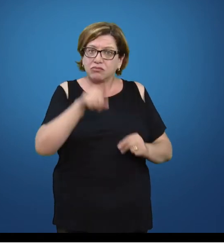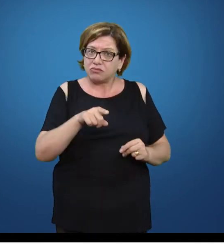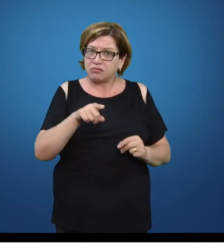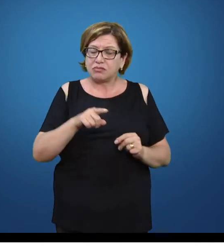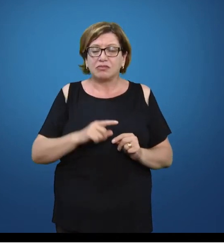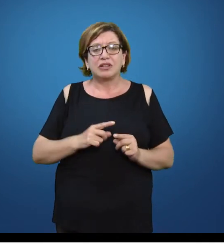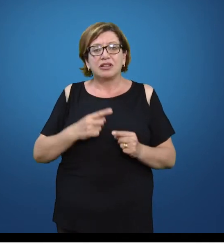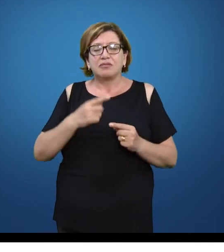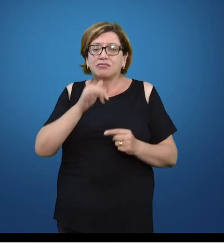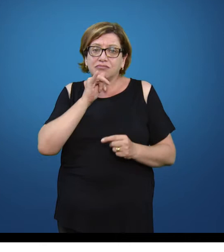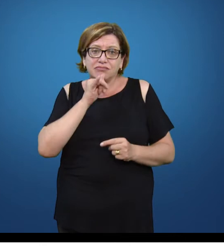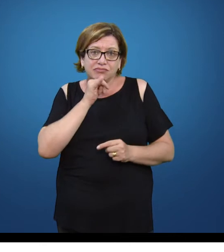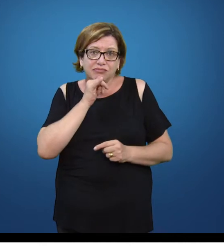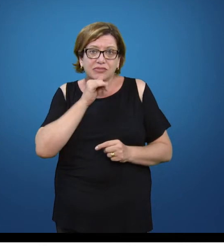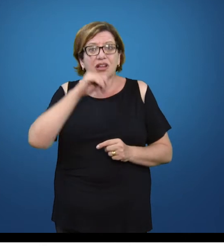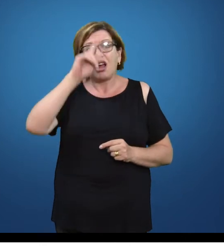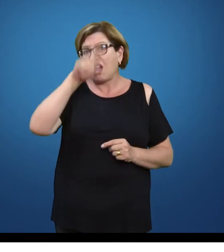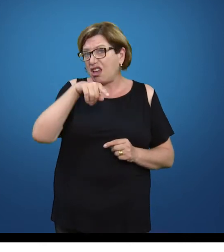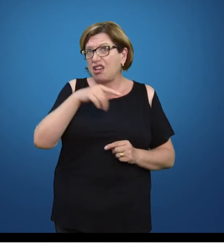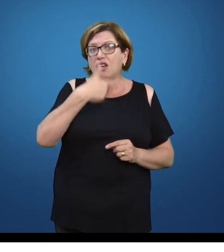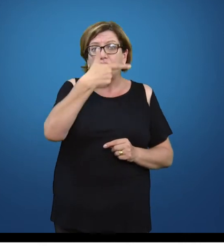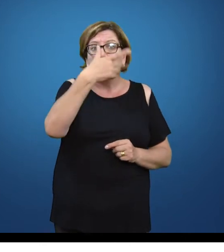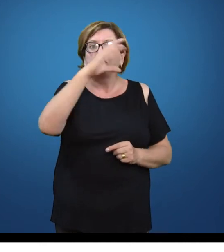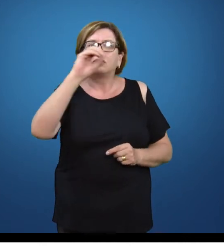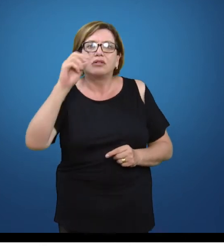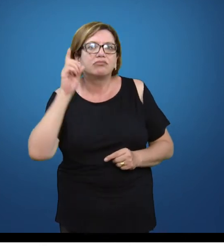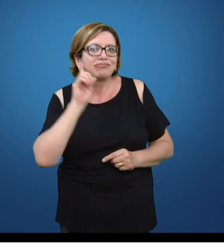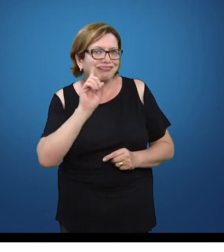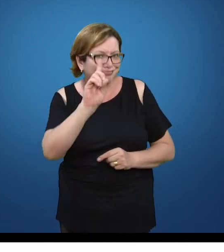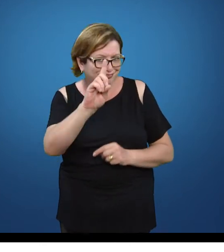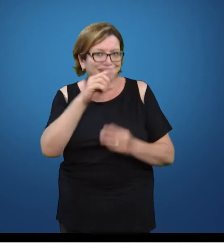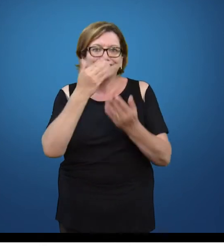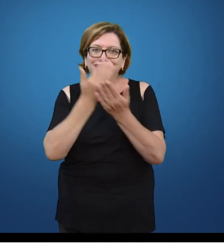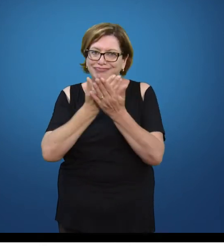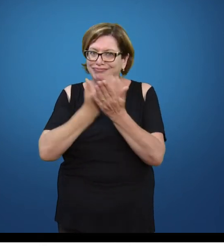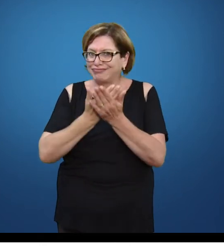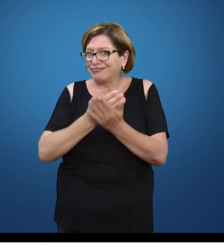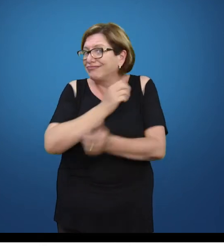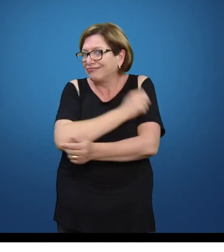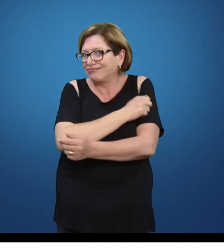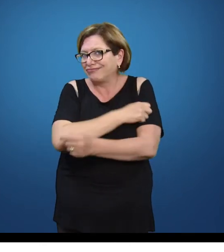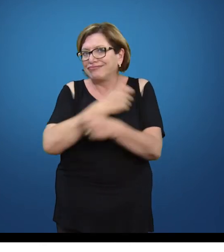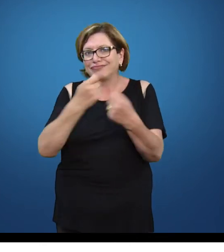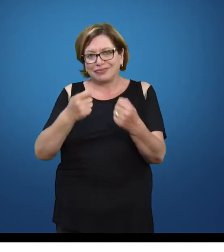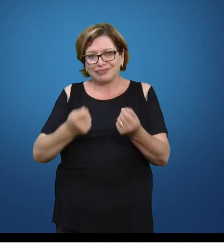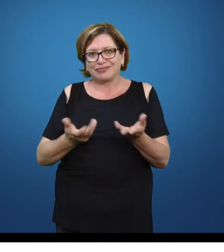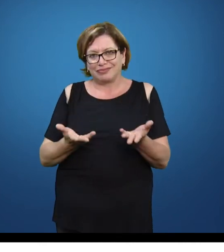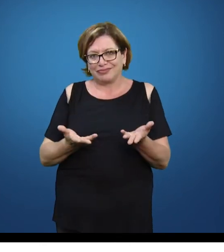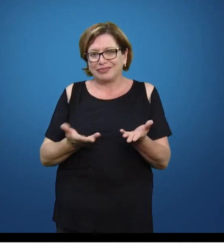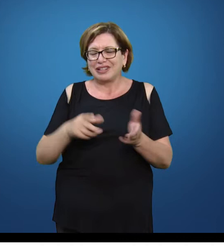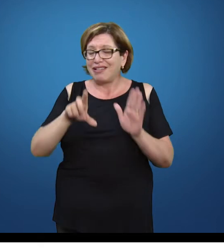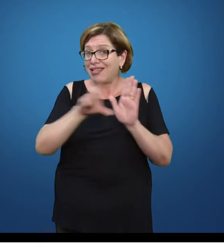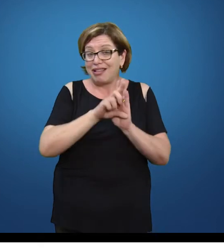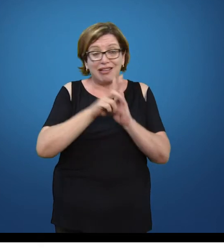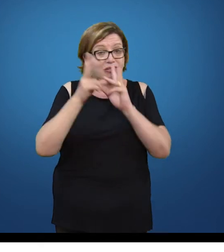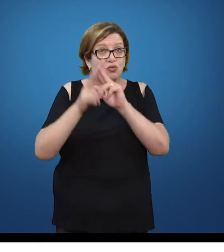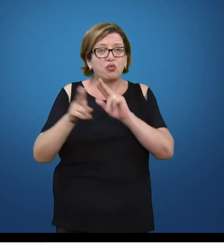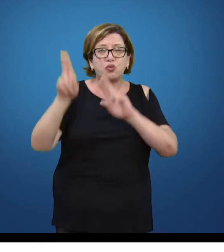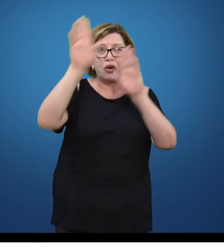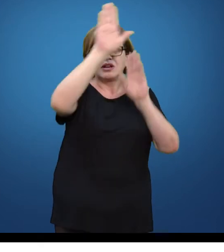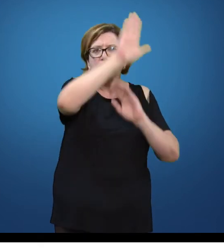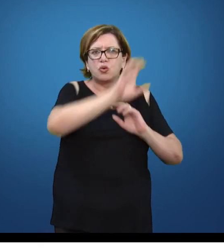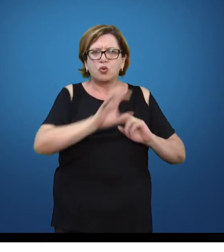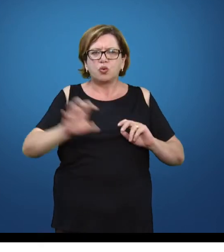que, por exemplo, são 200 dias letivos para os alunos exercerem ali. São